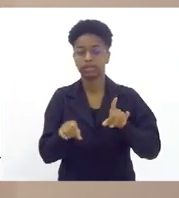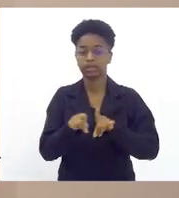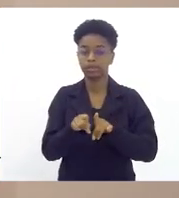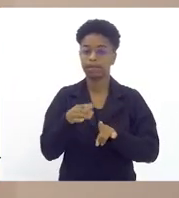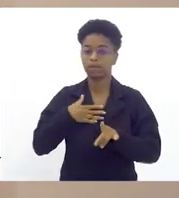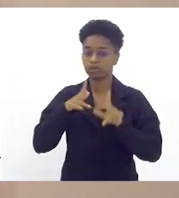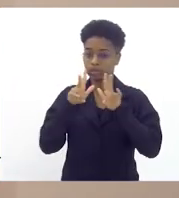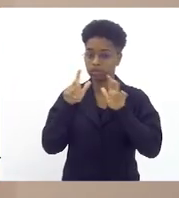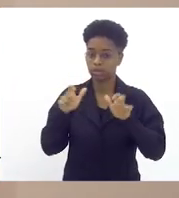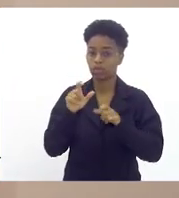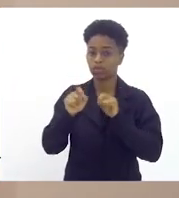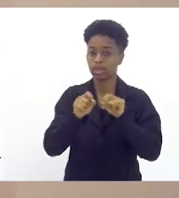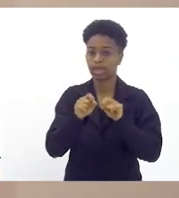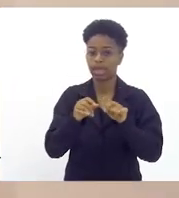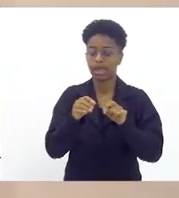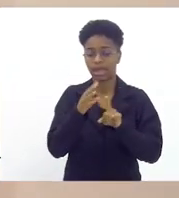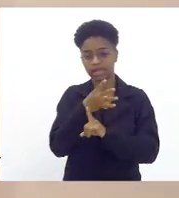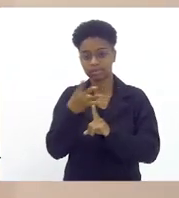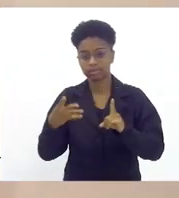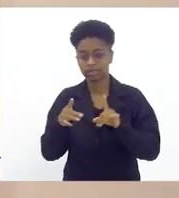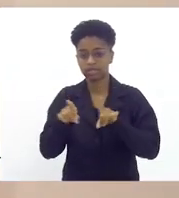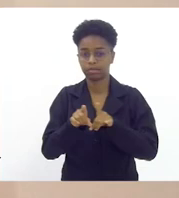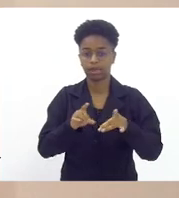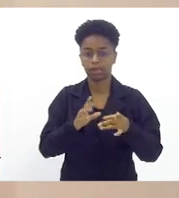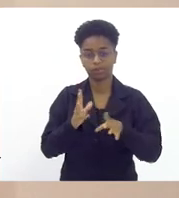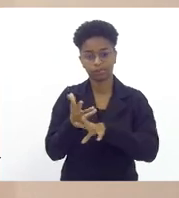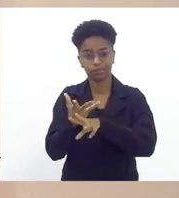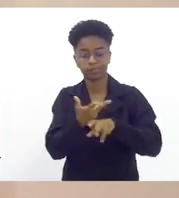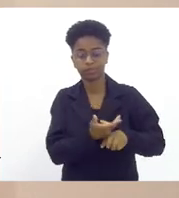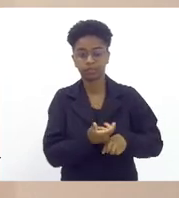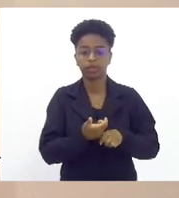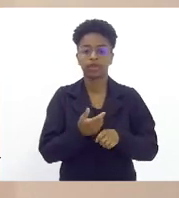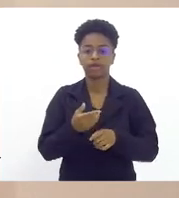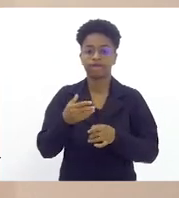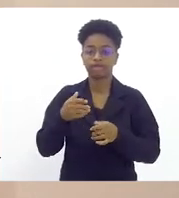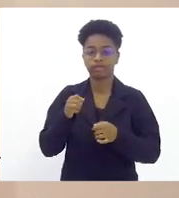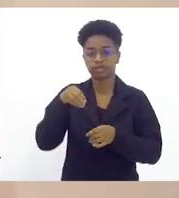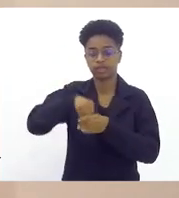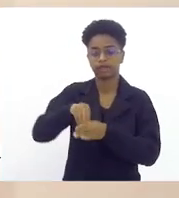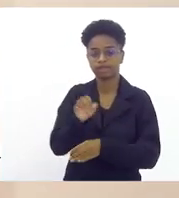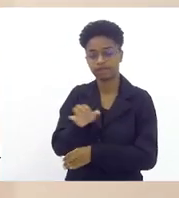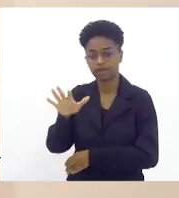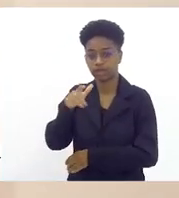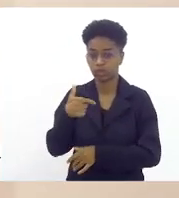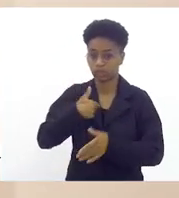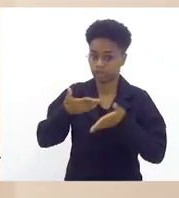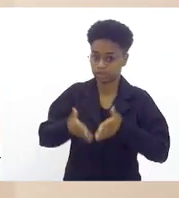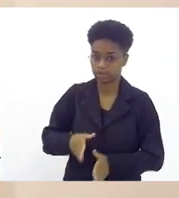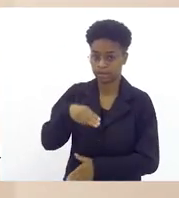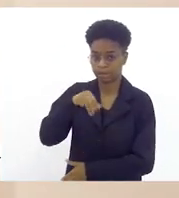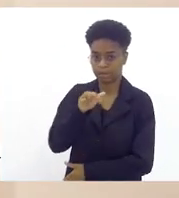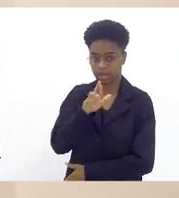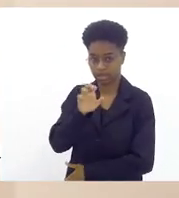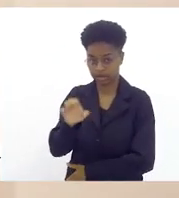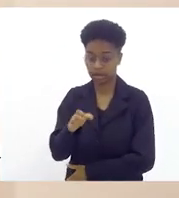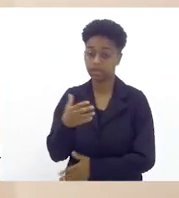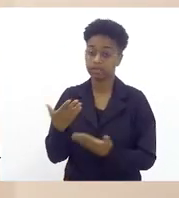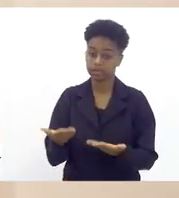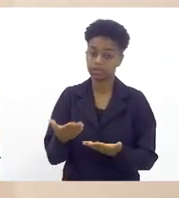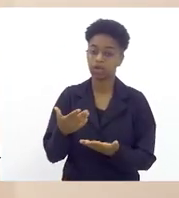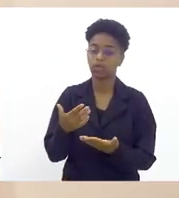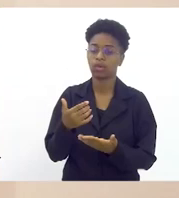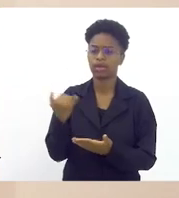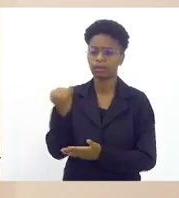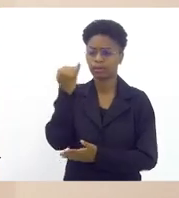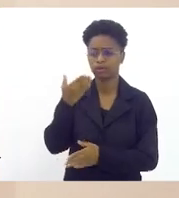em favelas, né, eu sou da Maré, né, moro na Nova Holanda, desde nascido e criado, né. É um prazer estar aqui nessa audiência tão